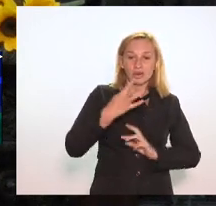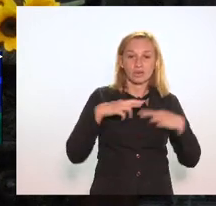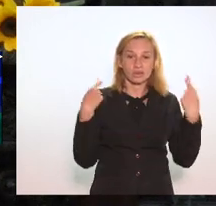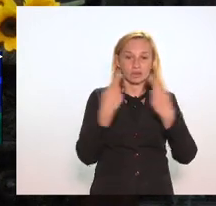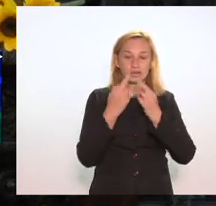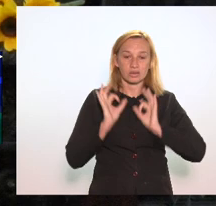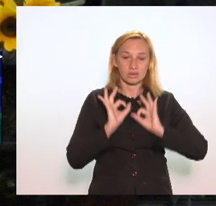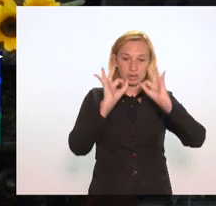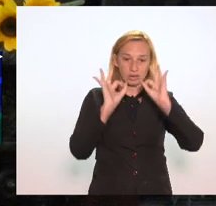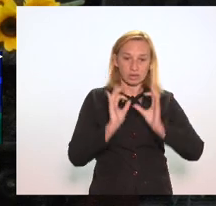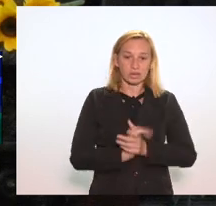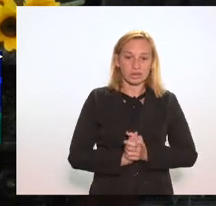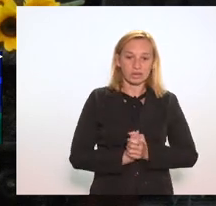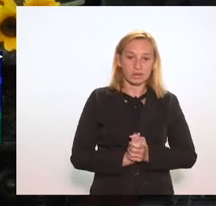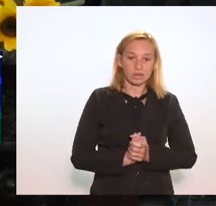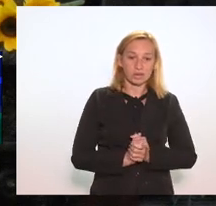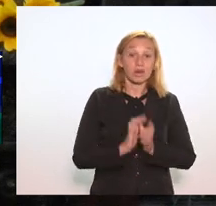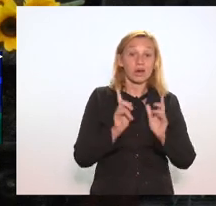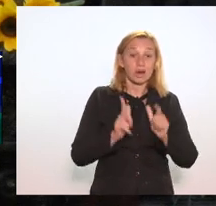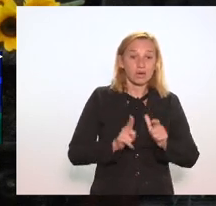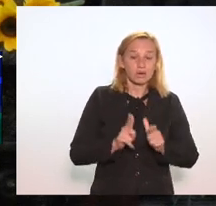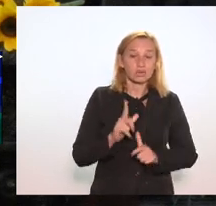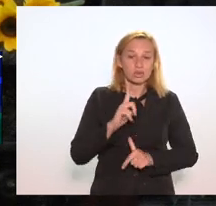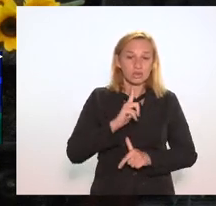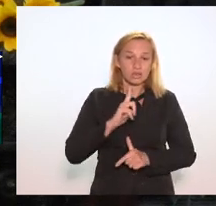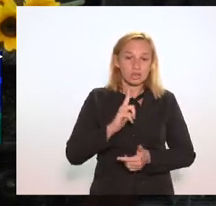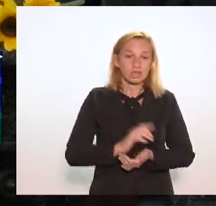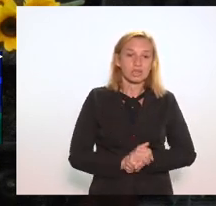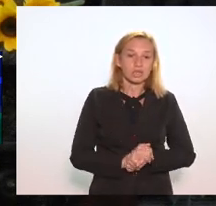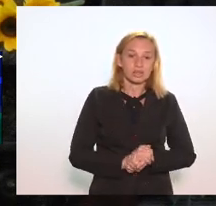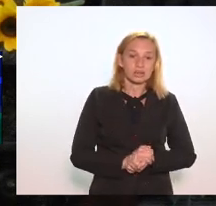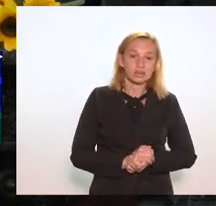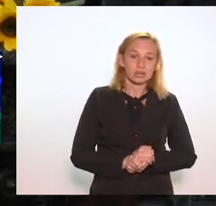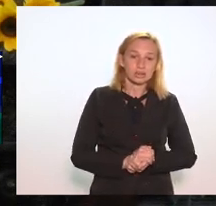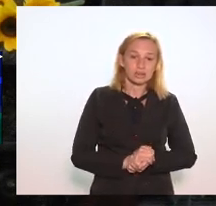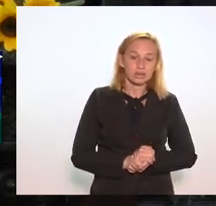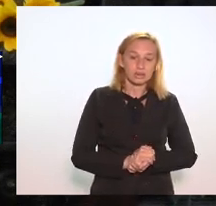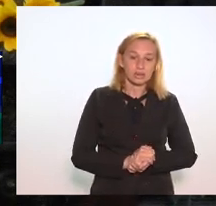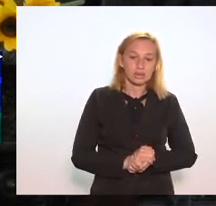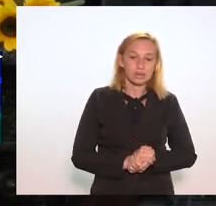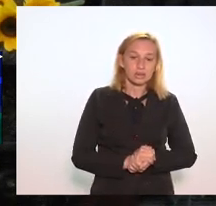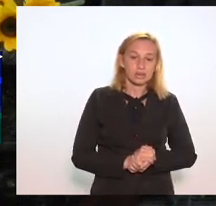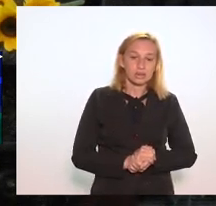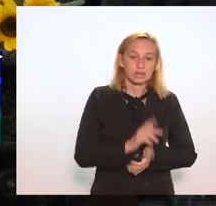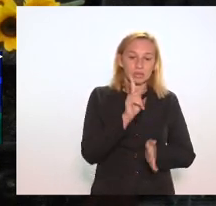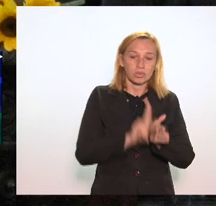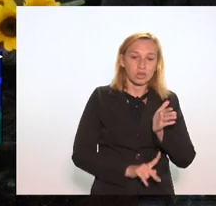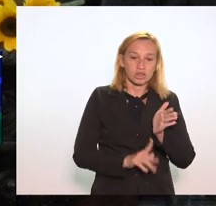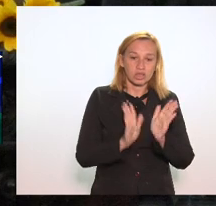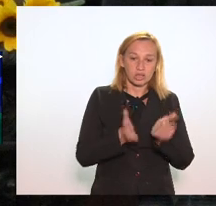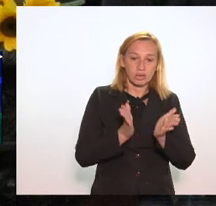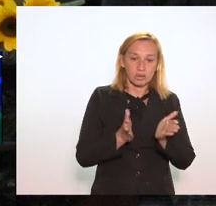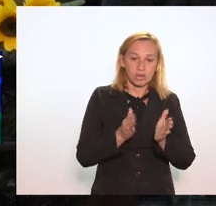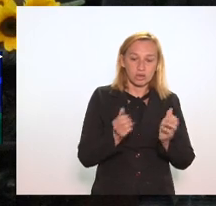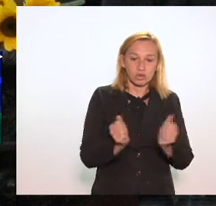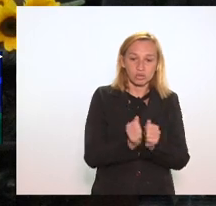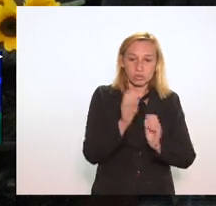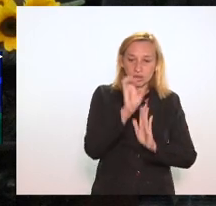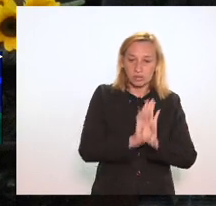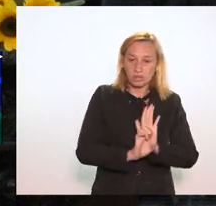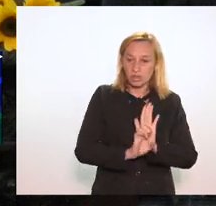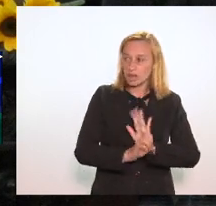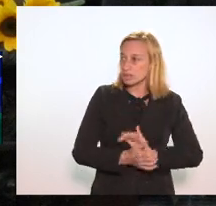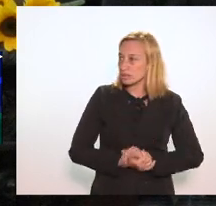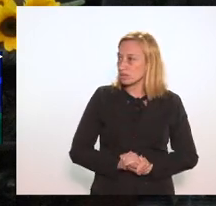sessão extraordinária aonde tem teremos o projeto atual com as emendas